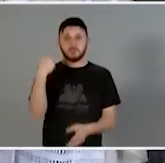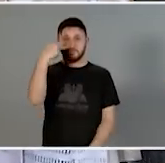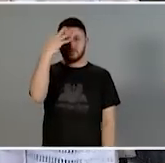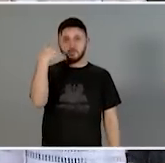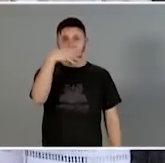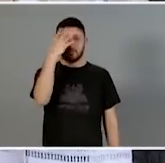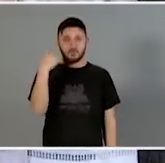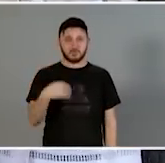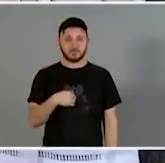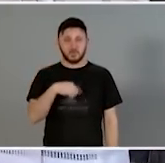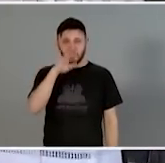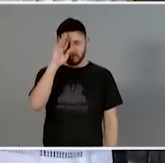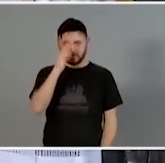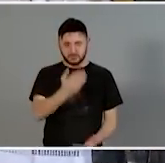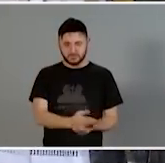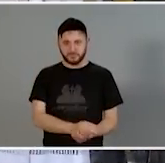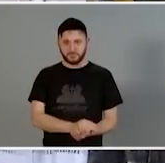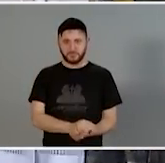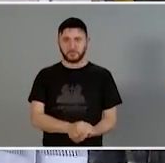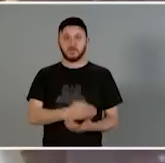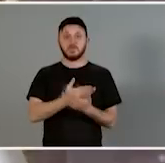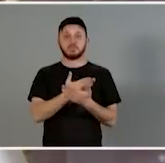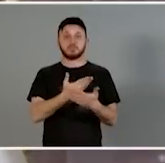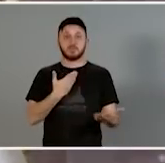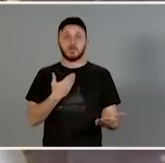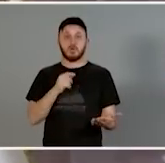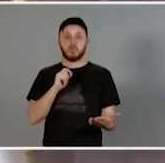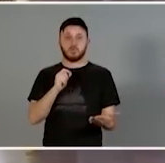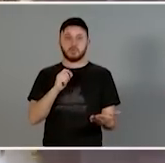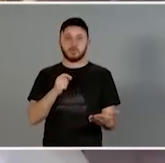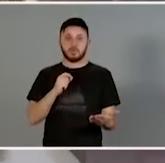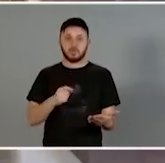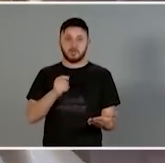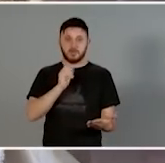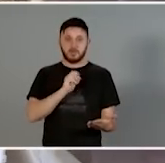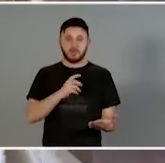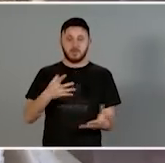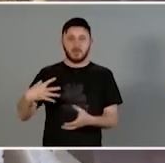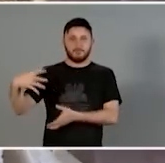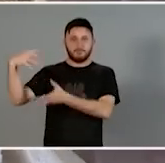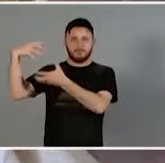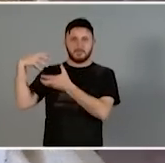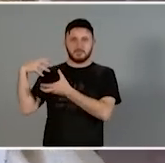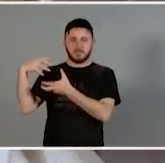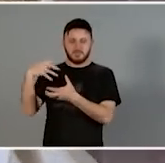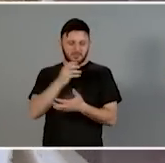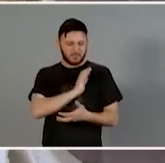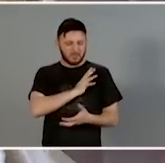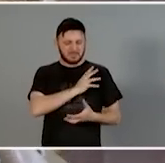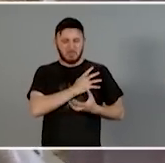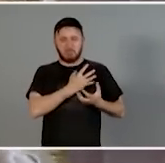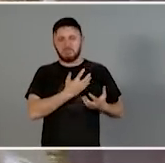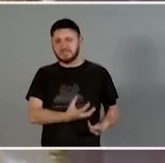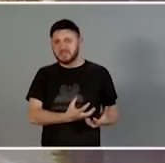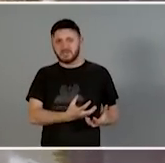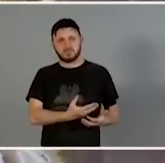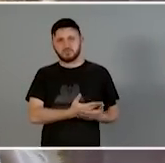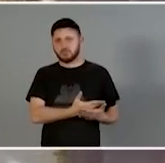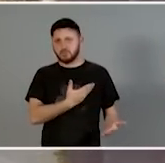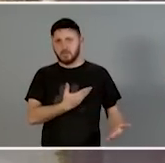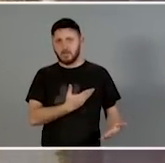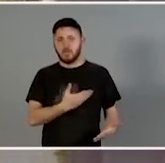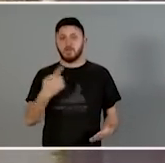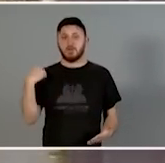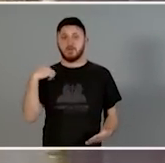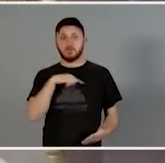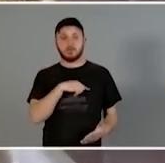creio. Tirar o peso do nosso fardo. Nós esvaziamos o nosso fardo com os